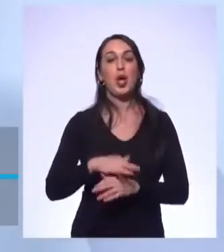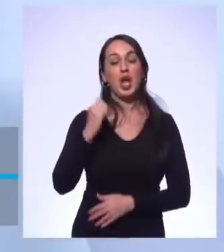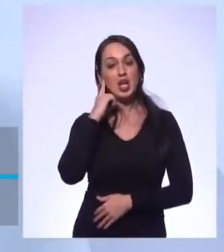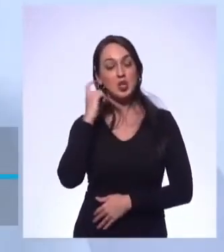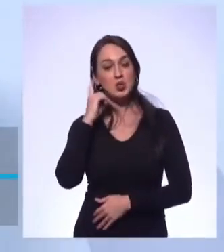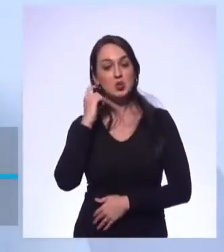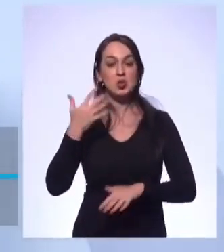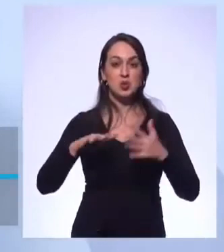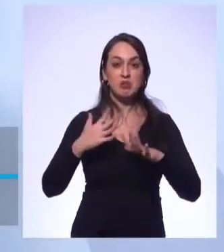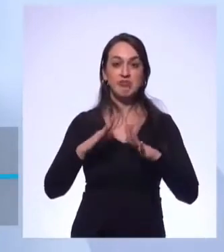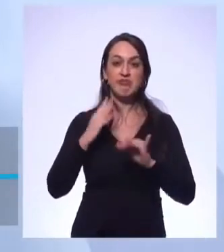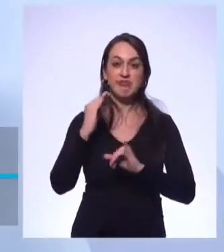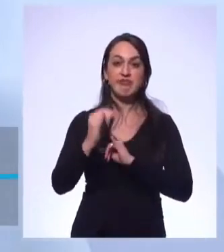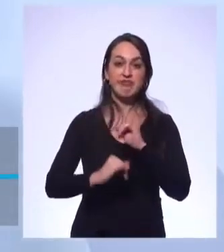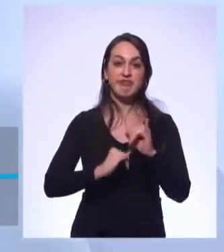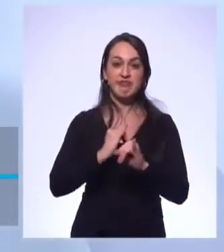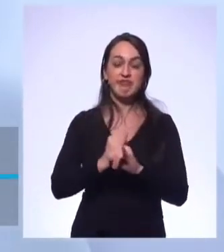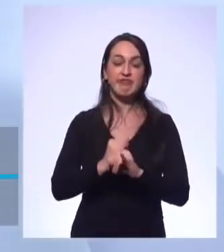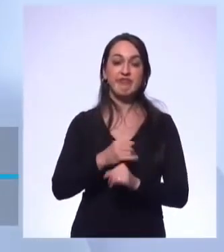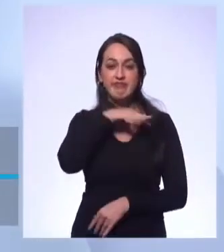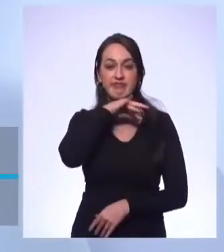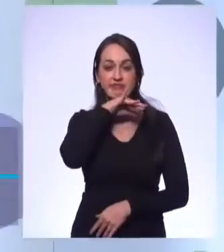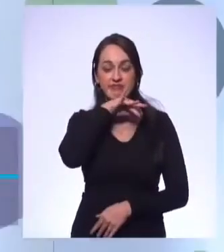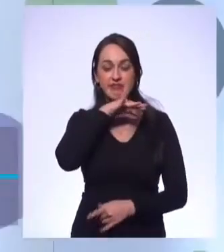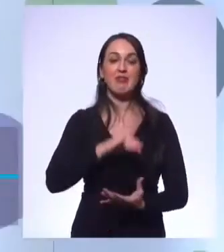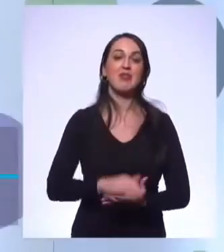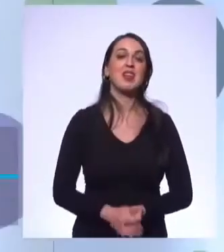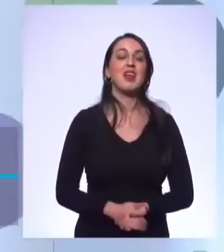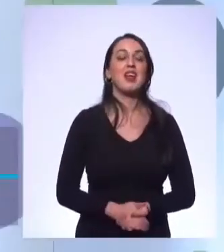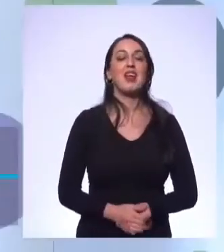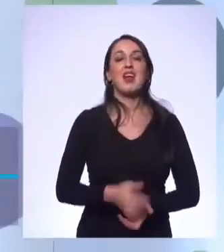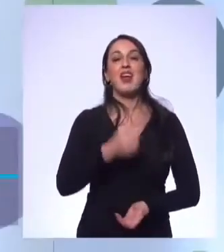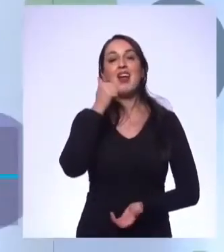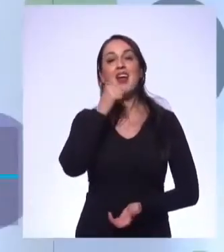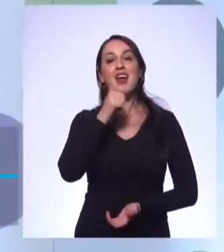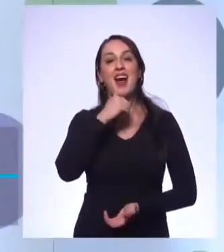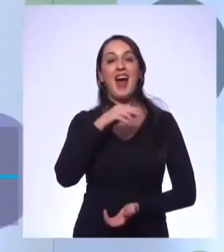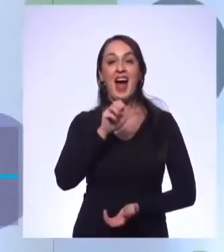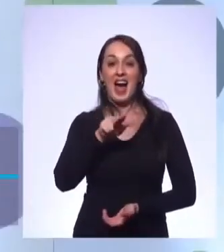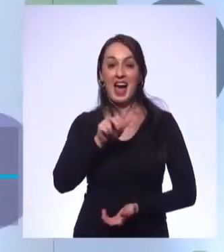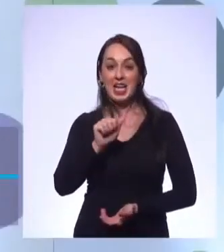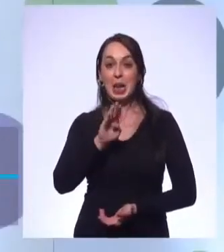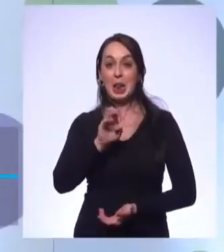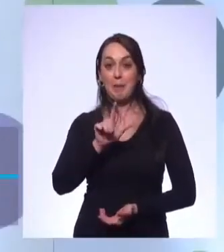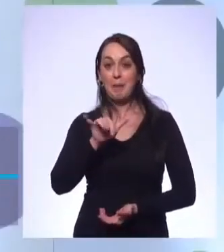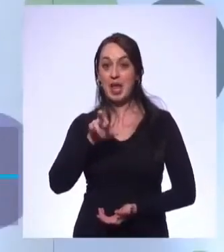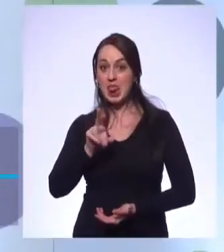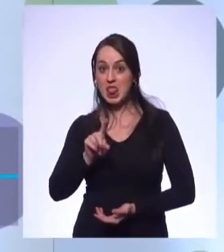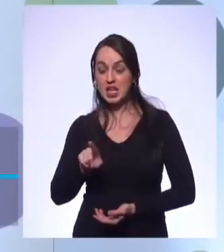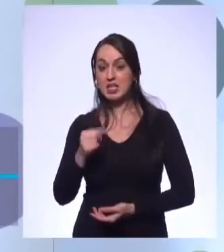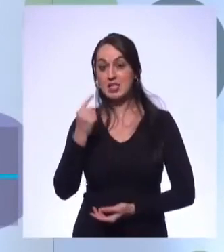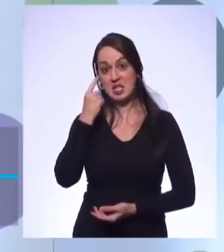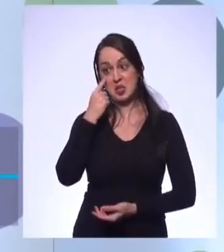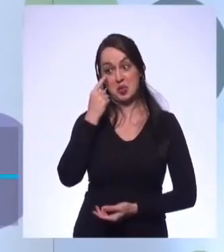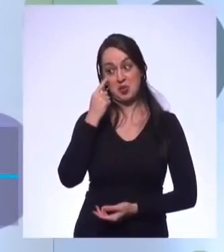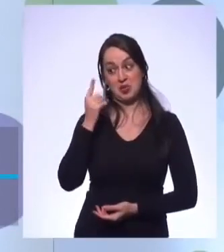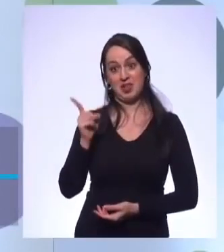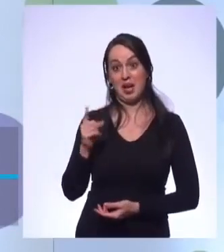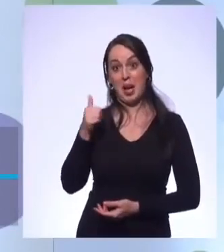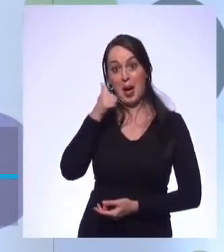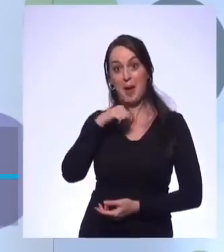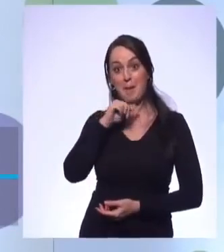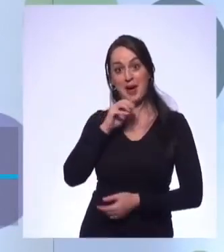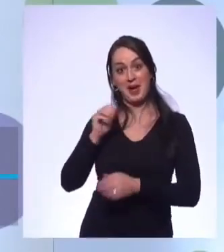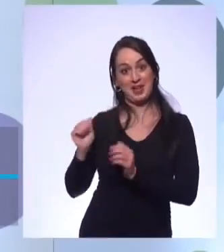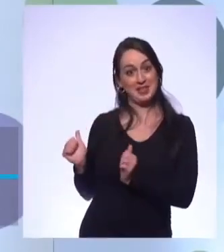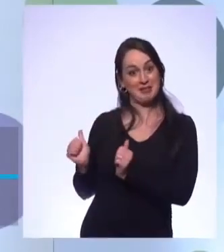maioria das vezes é na internet. Olha, a Ana Beatriz, ela deve estar com a mãe aí ao lado, não é, Ana? Que ela tá falando assim, a minha mãe aqui ao lado dizendo que sim,